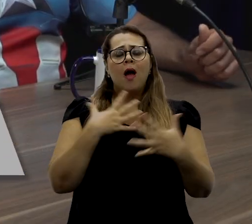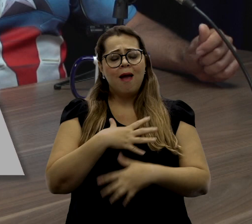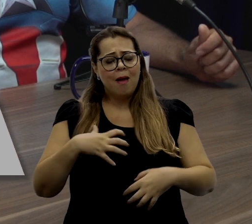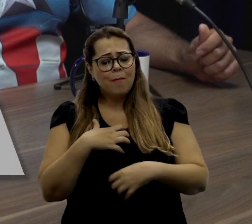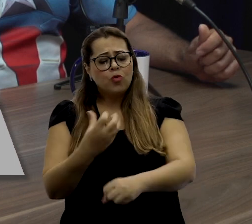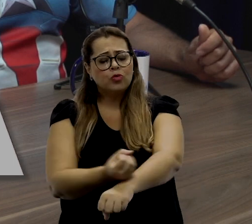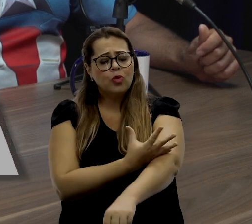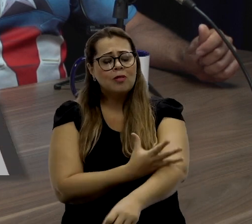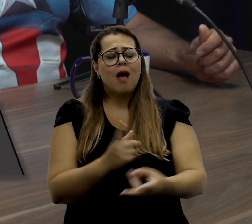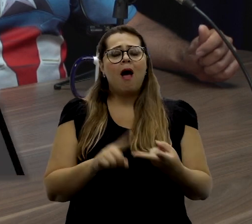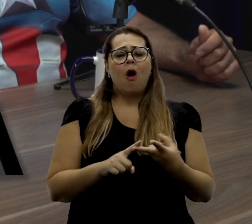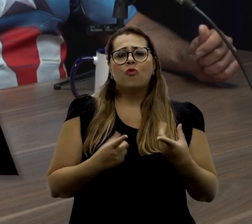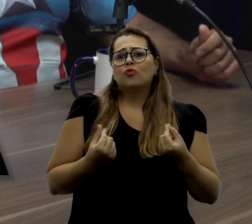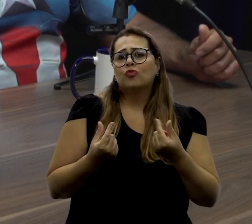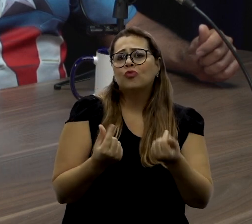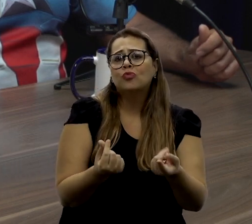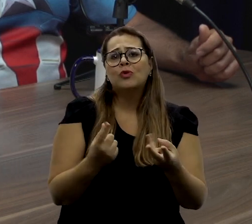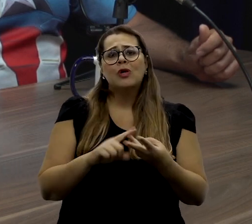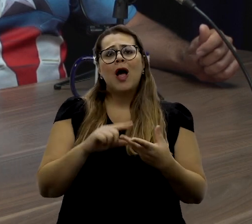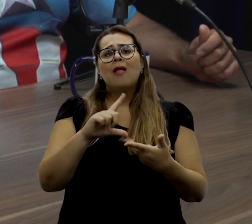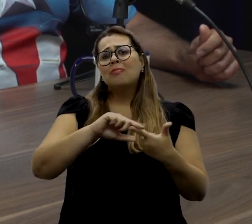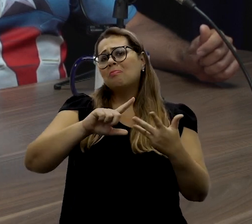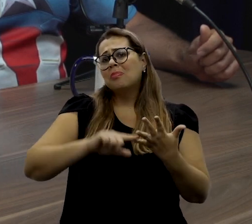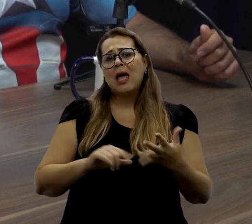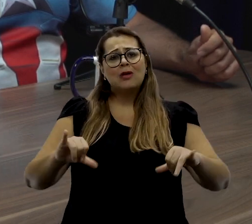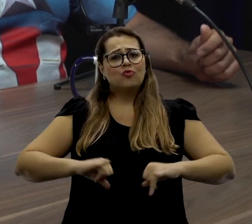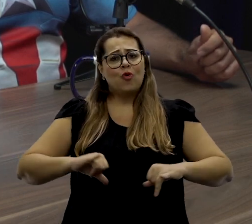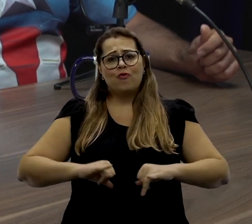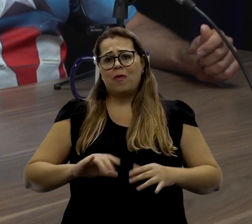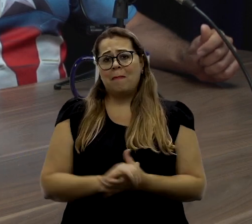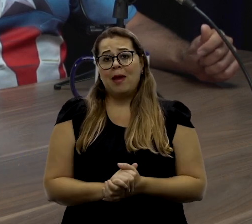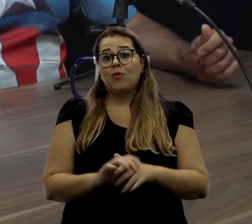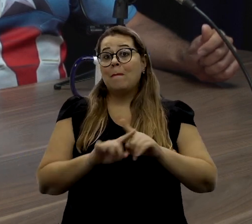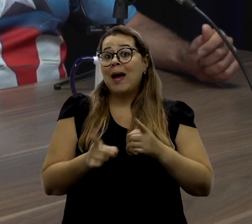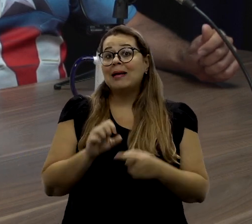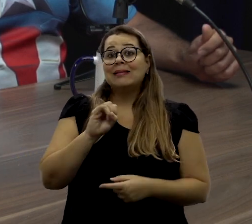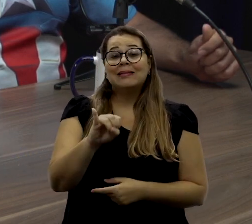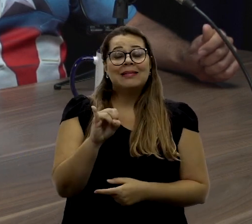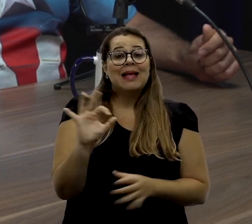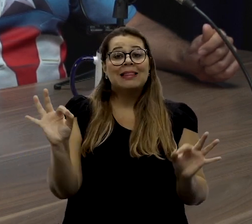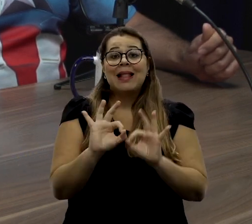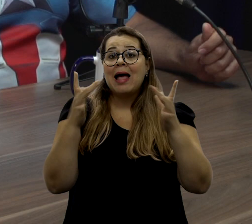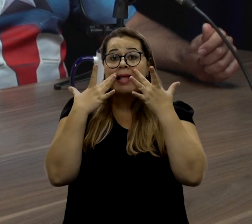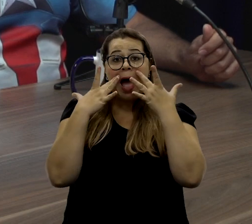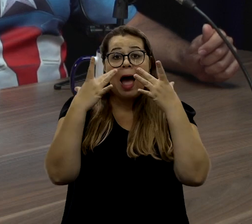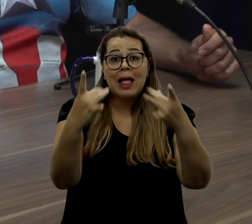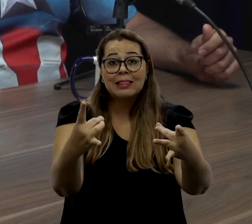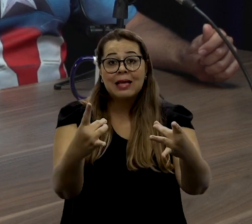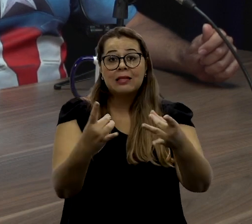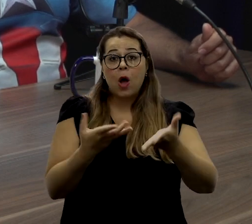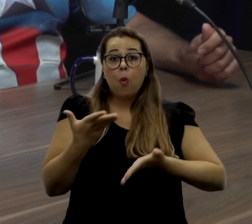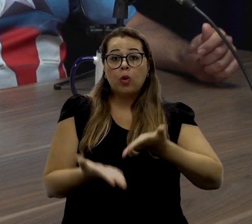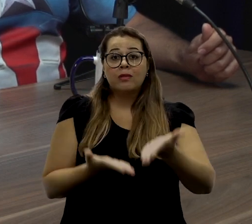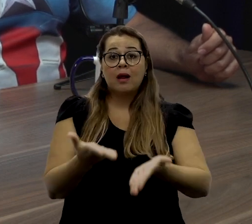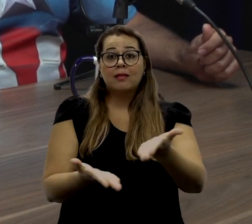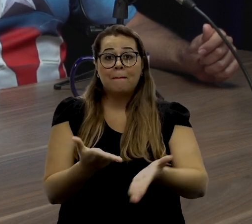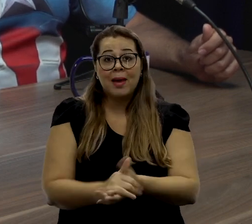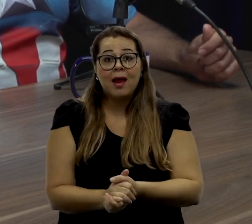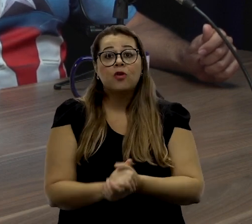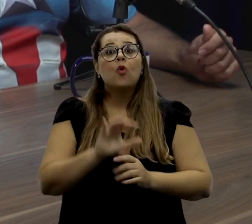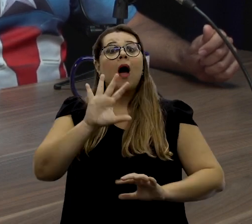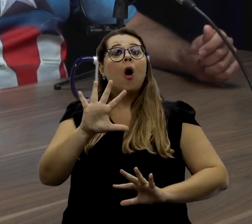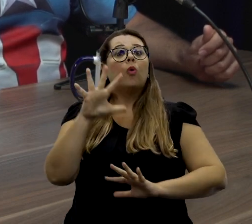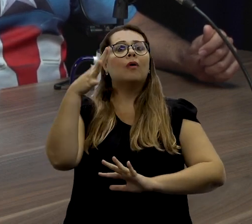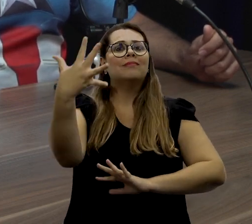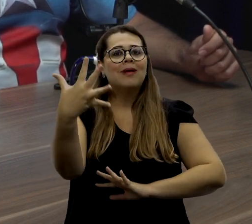né? Econômico, ele tem um sofrimento. Esse sofrimento, se não for escutado, tratado, acolhido, vai virar